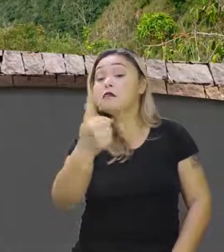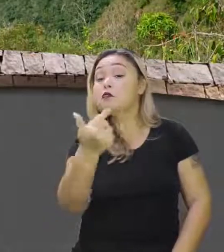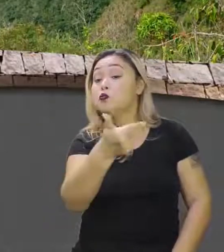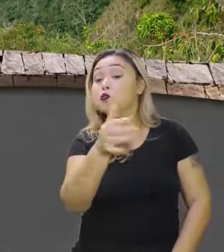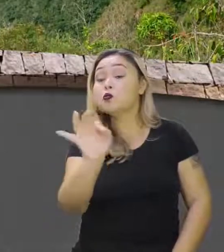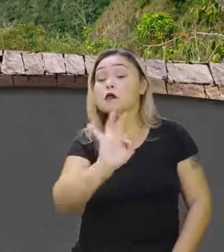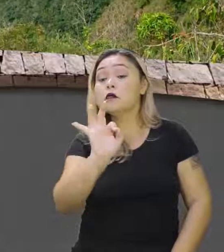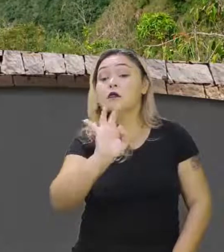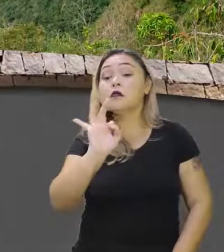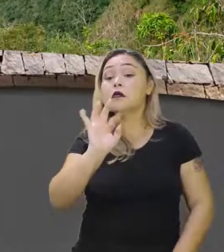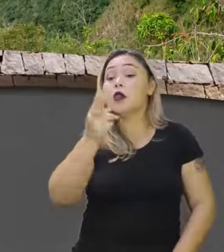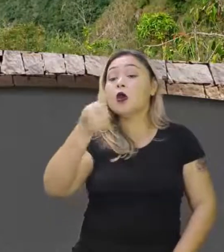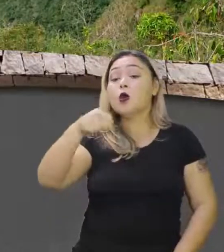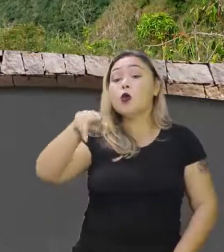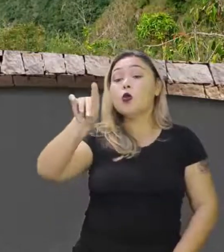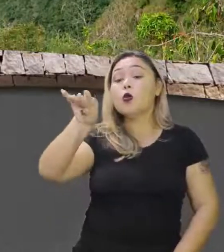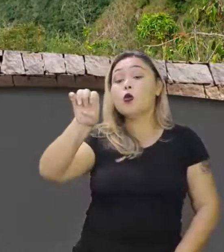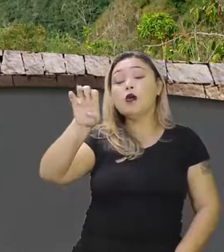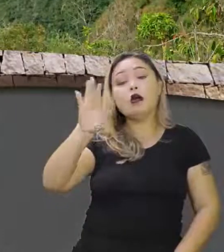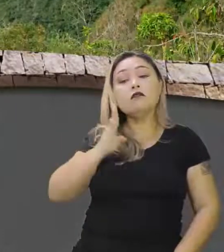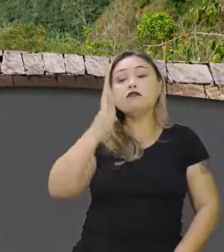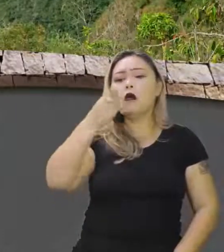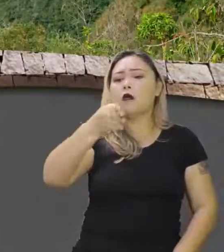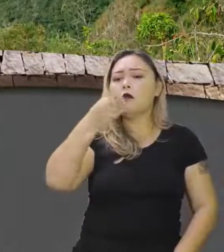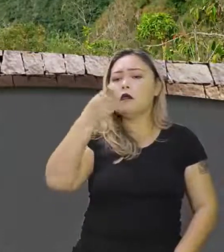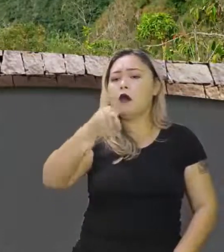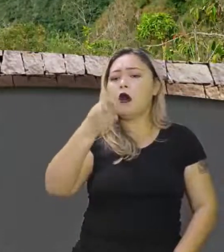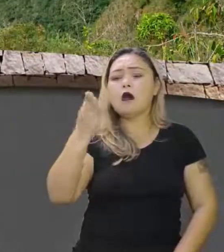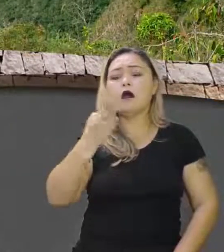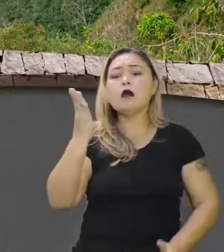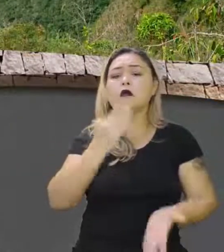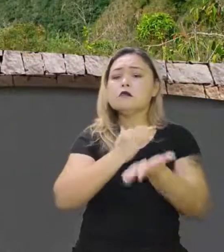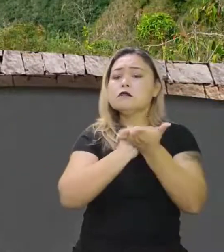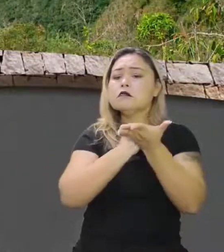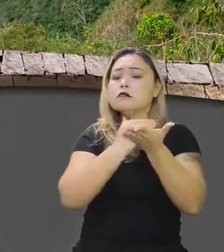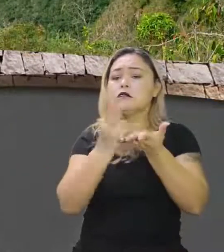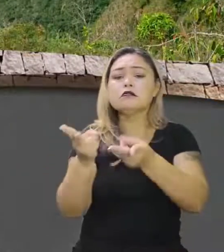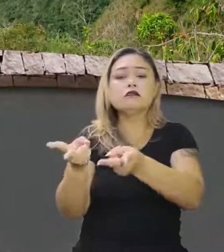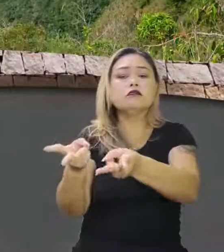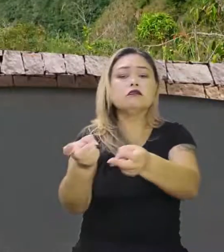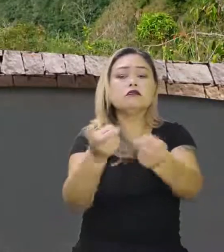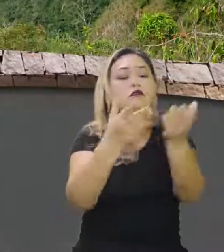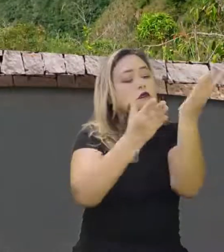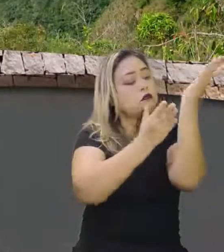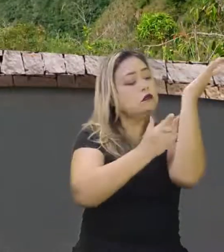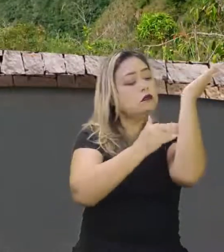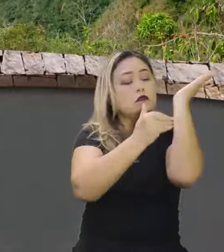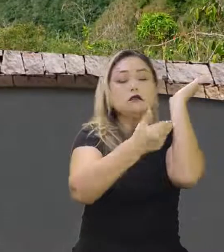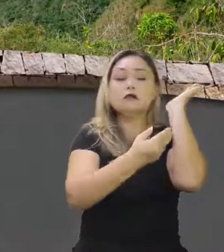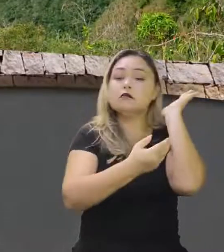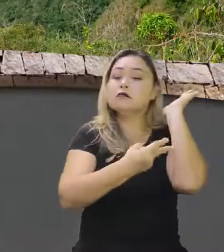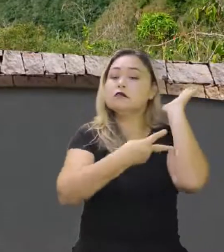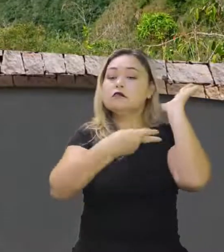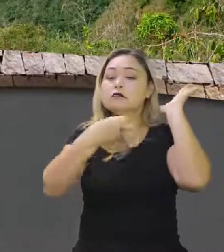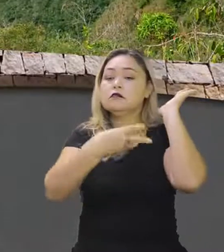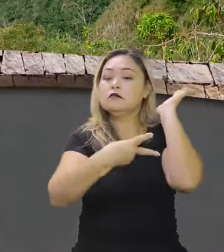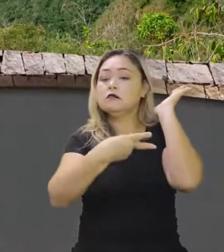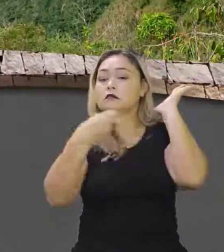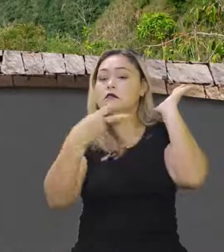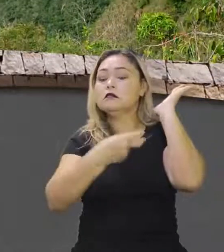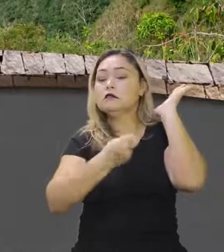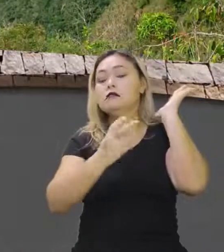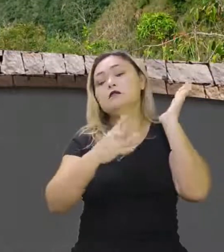E para lá, os nordestinos também foram. E começaram a explorar o látex. Extrair o látex da